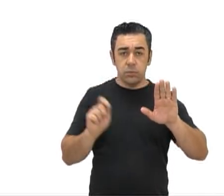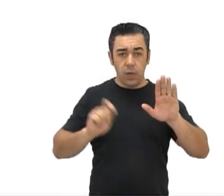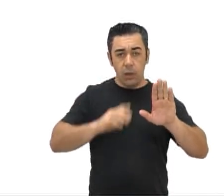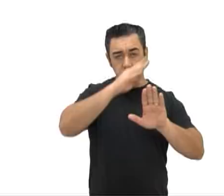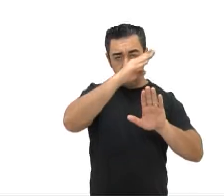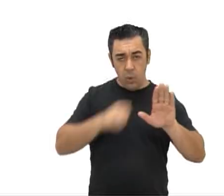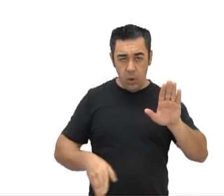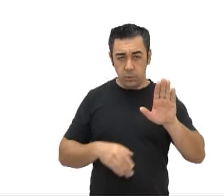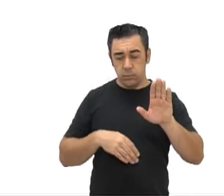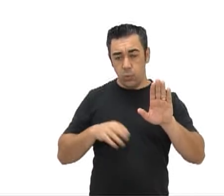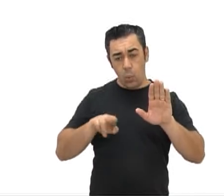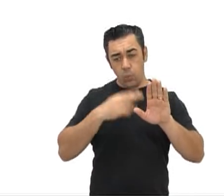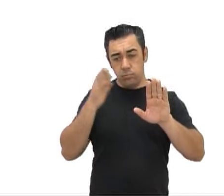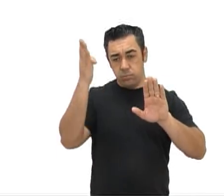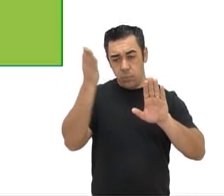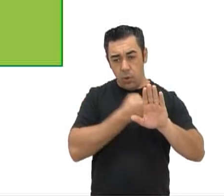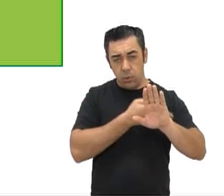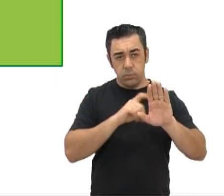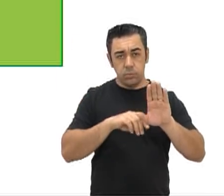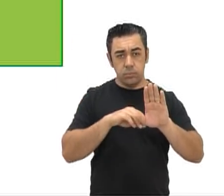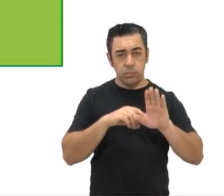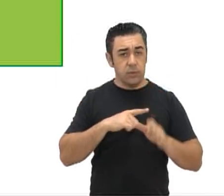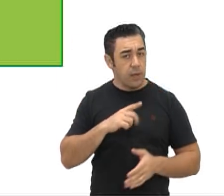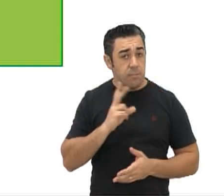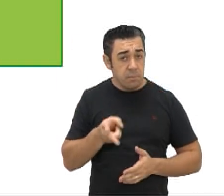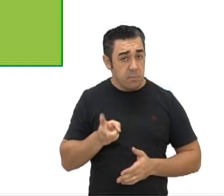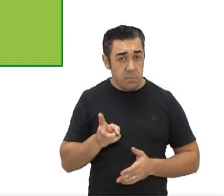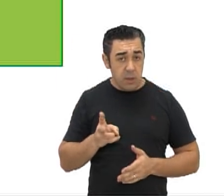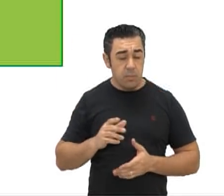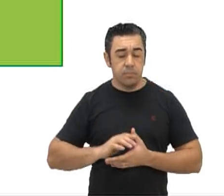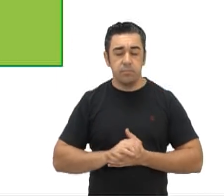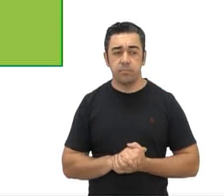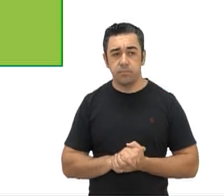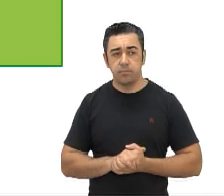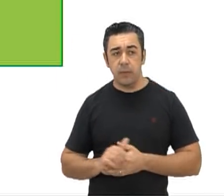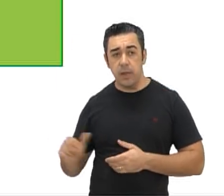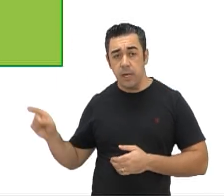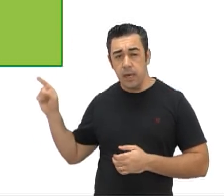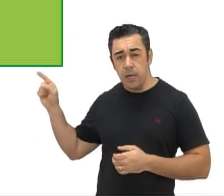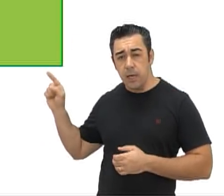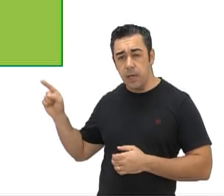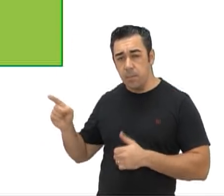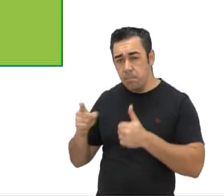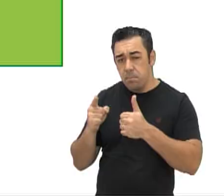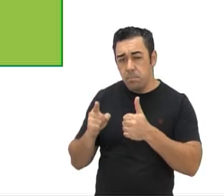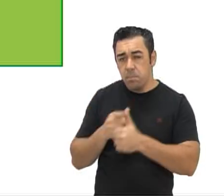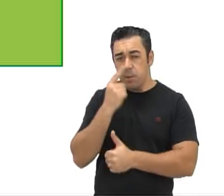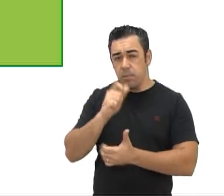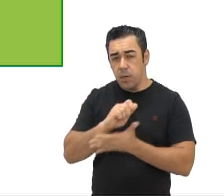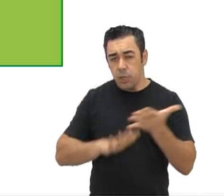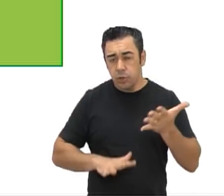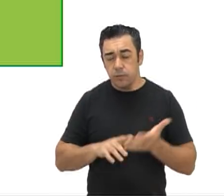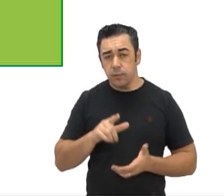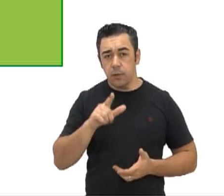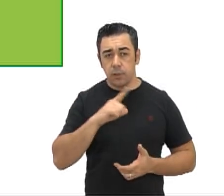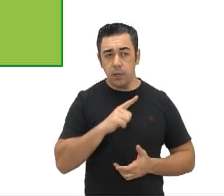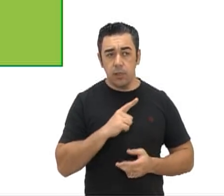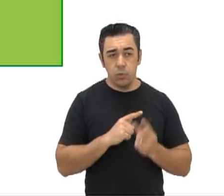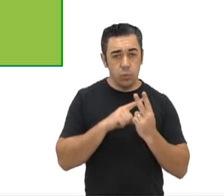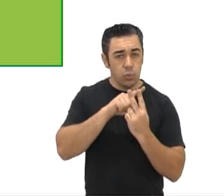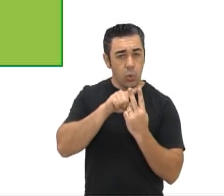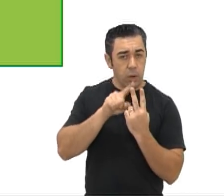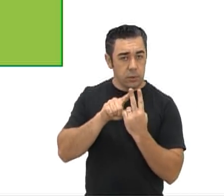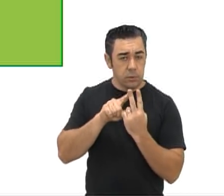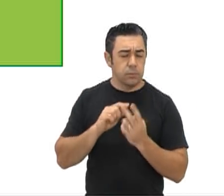figura é a mesma, ok? Neste primeiro exercício, ele tem duas